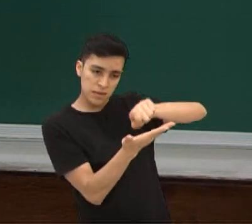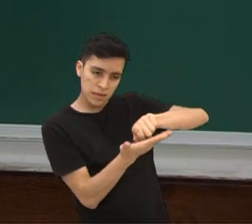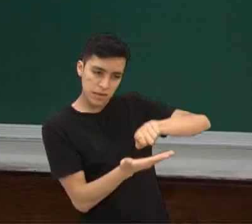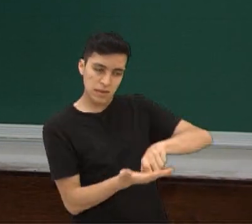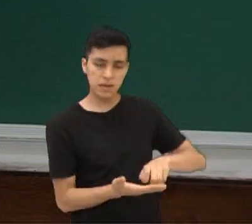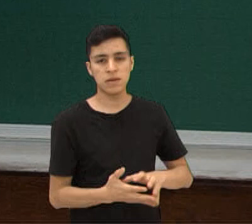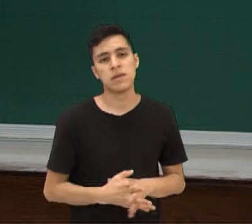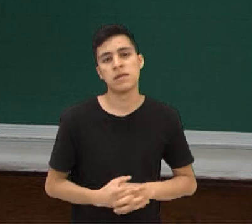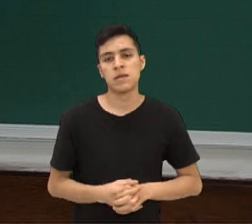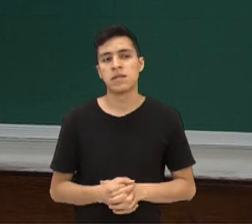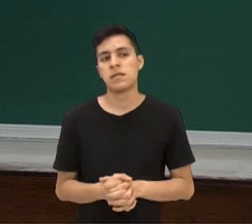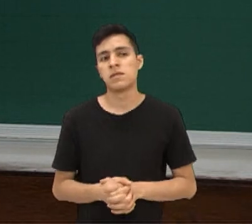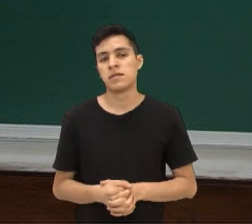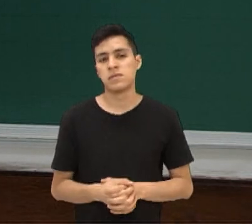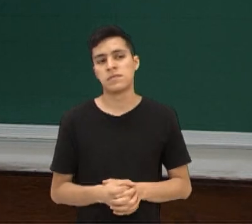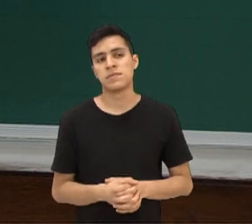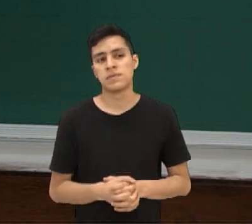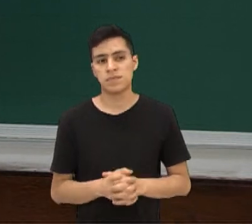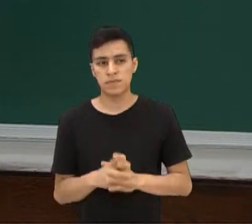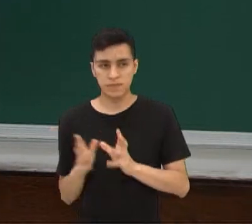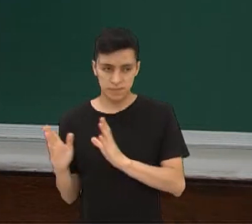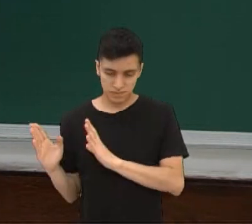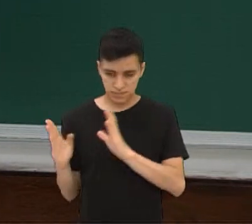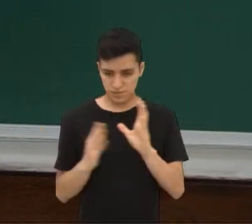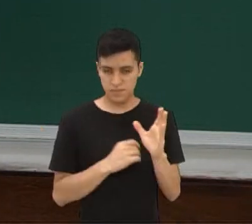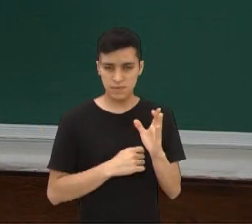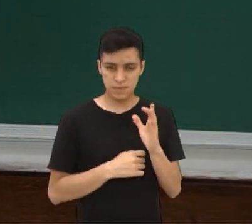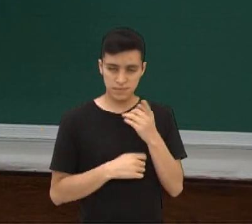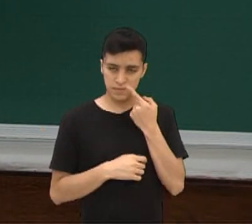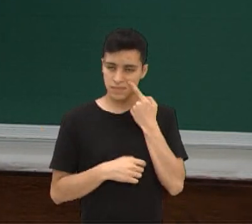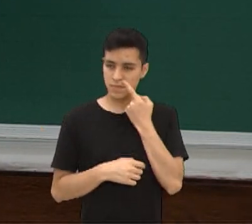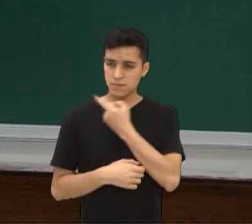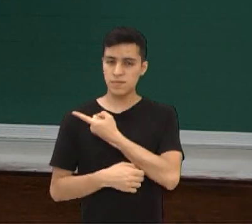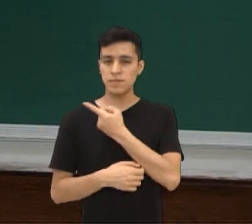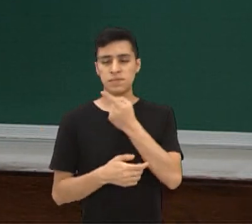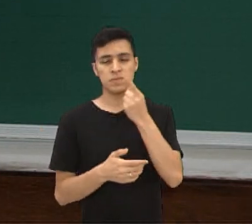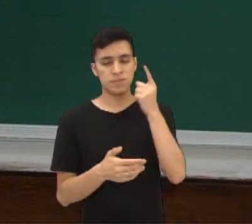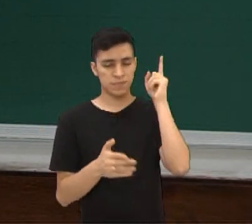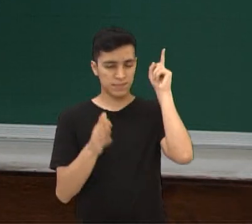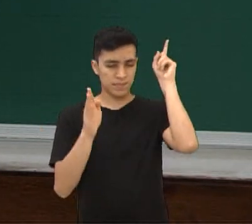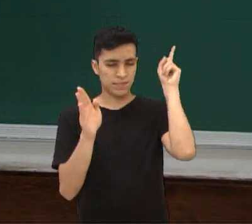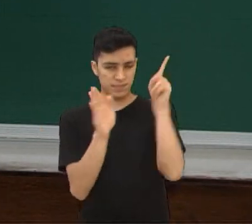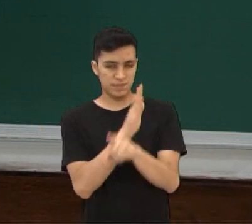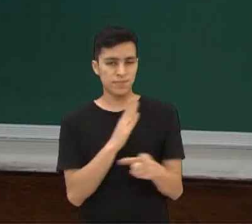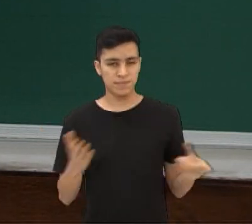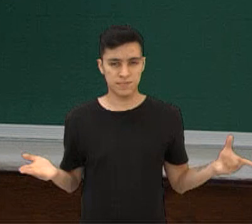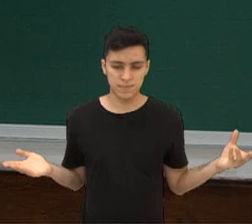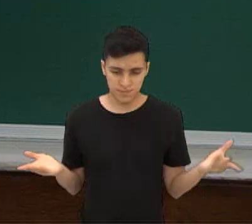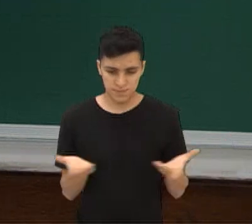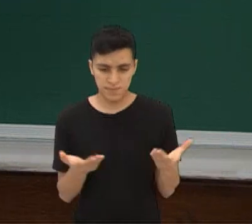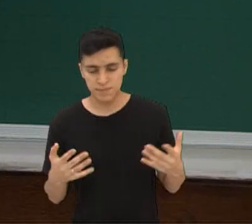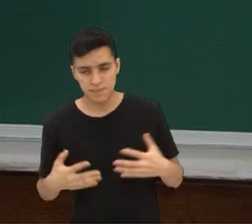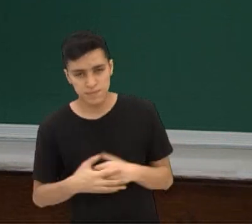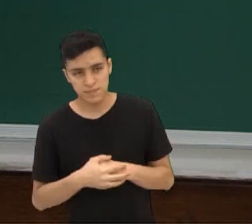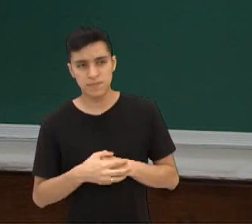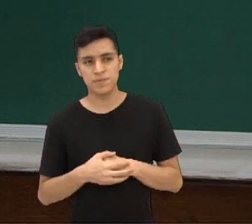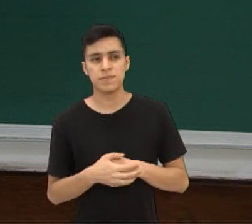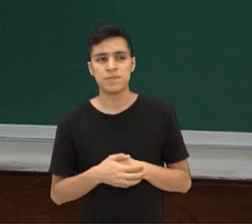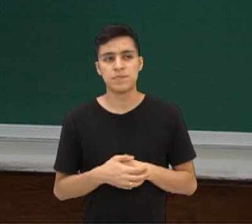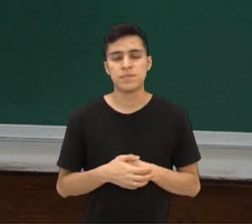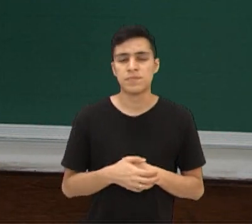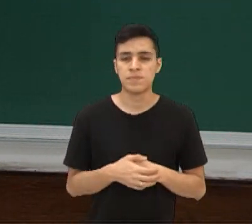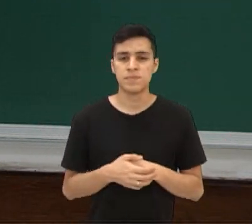escreve, certo? What time is it? It's our quiz time. Vamos para o nosso quiz? Check the